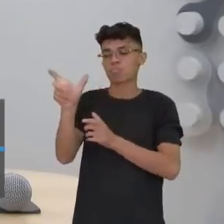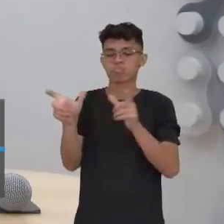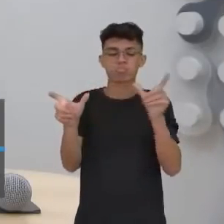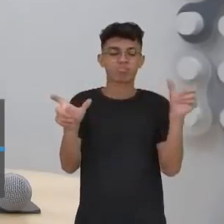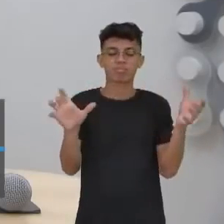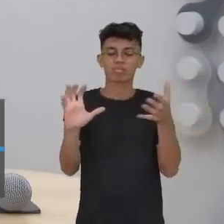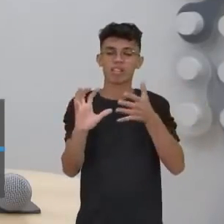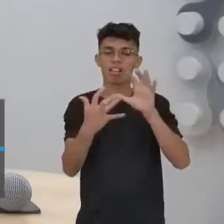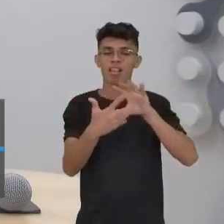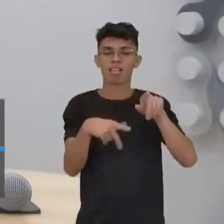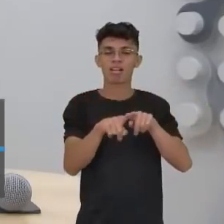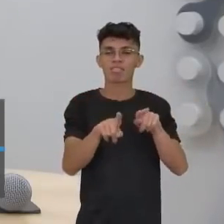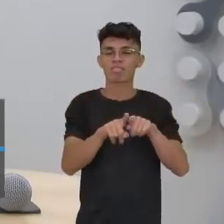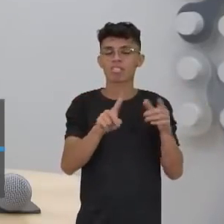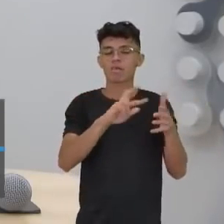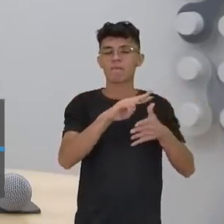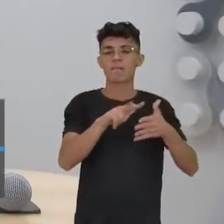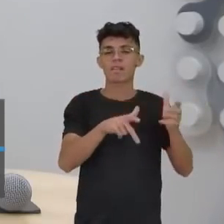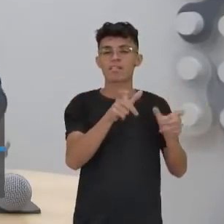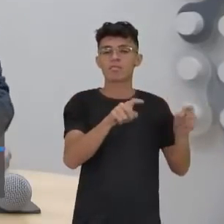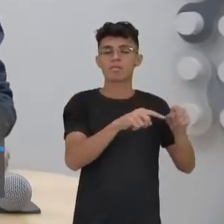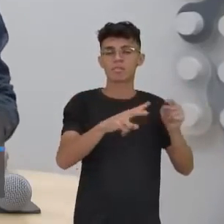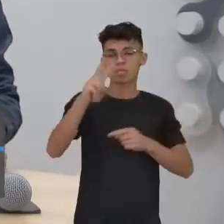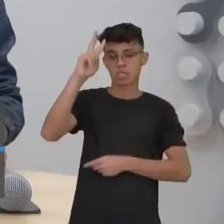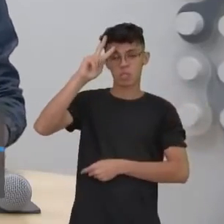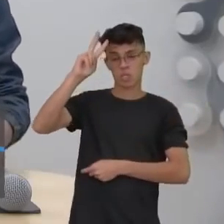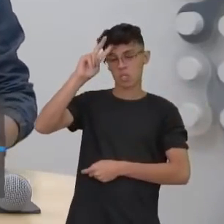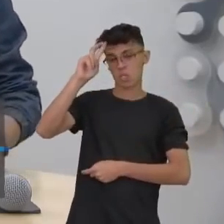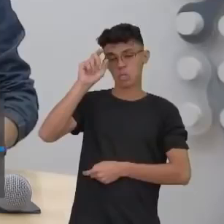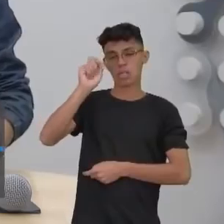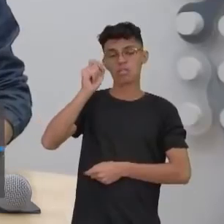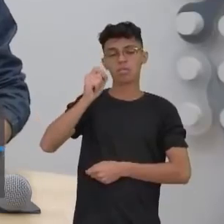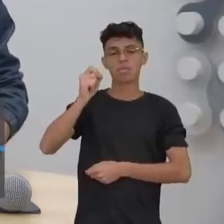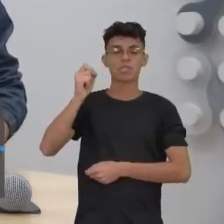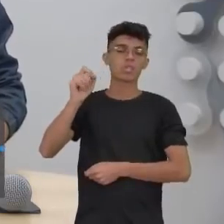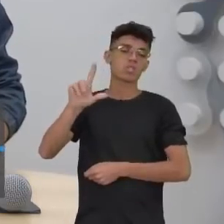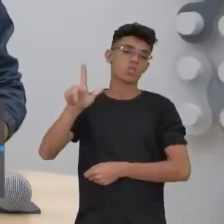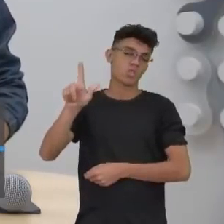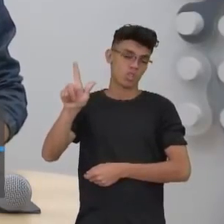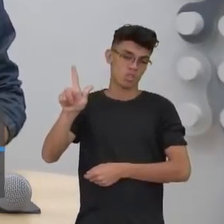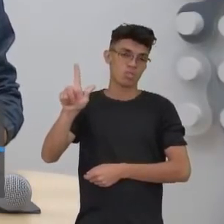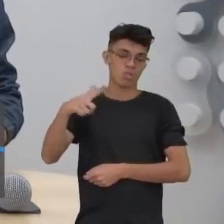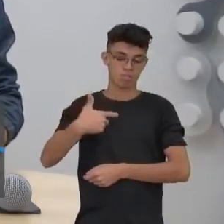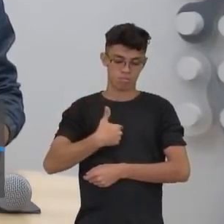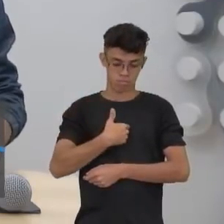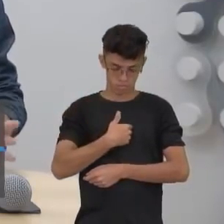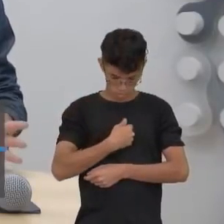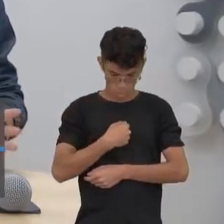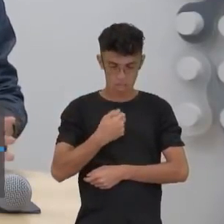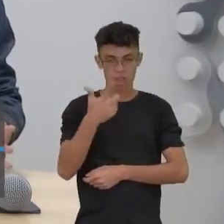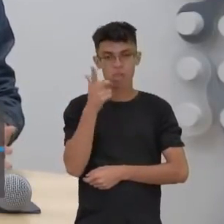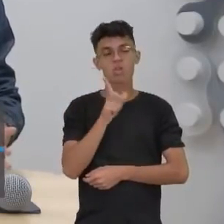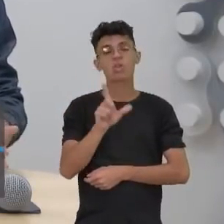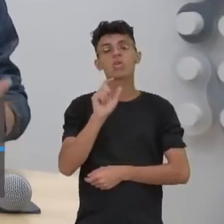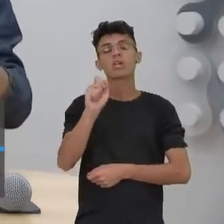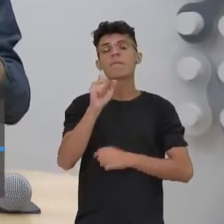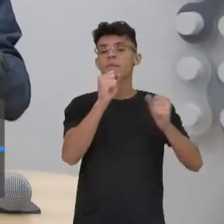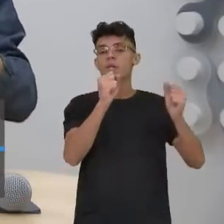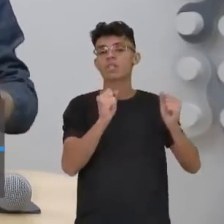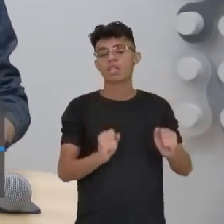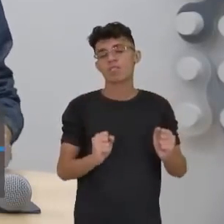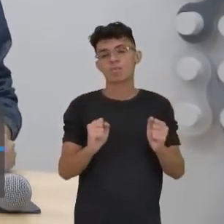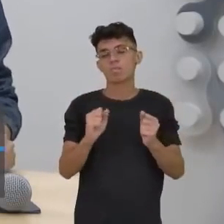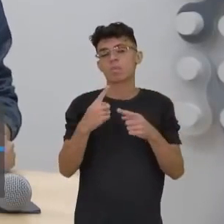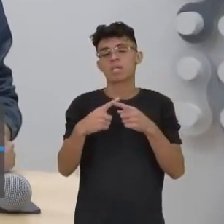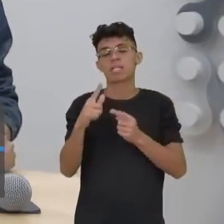historiadores pontuam aí que esse movimento que levou Getúlio Vargas ao poder foi sim uma revolução. Eu acho que